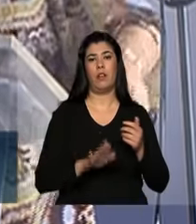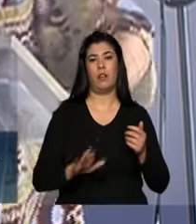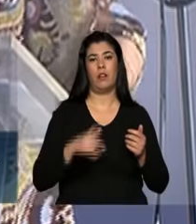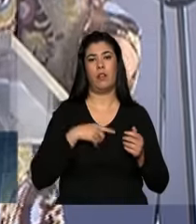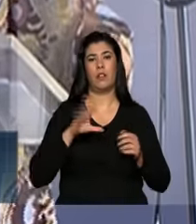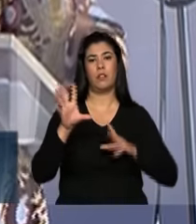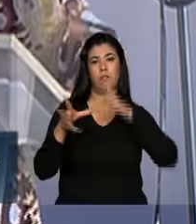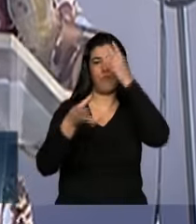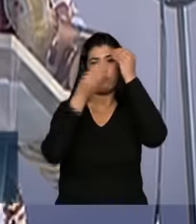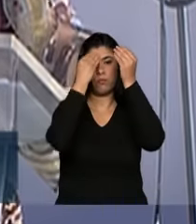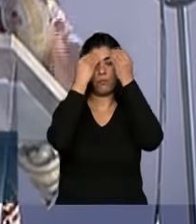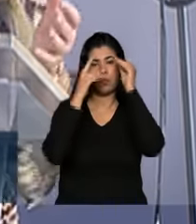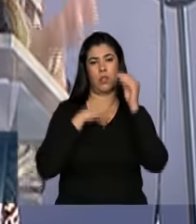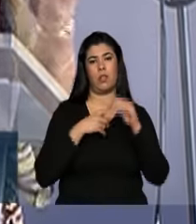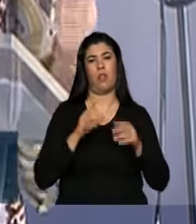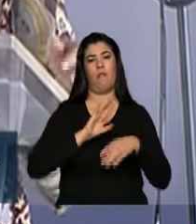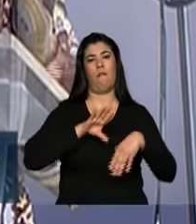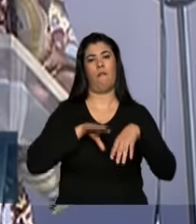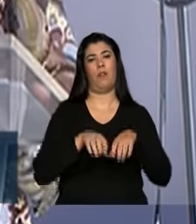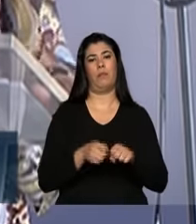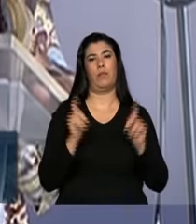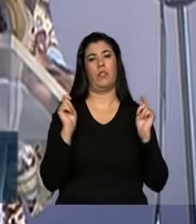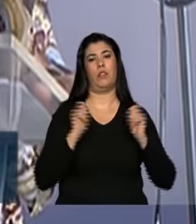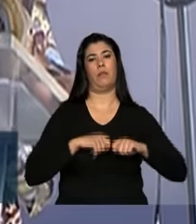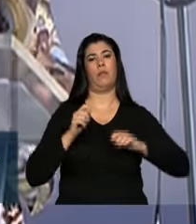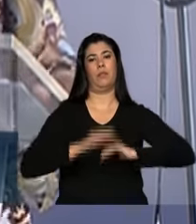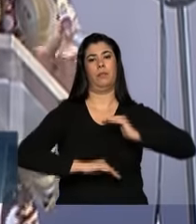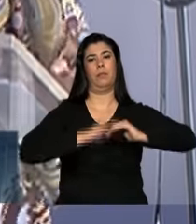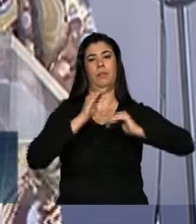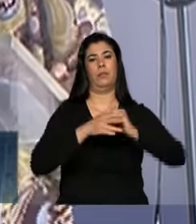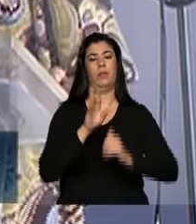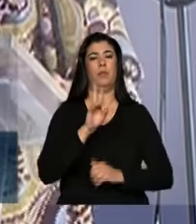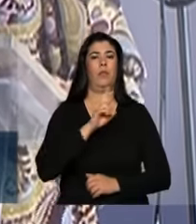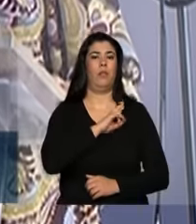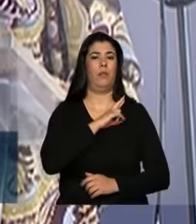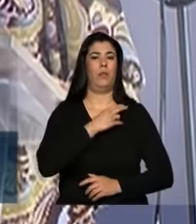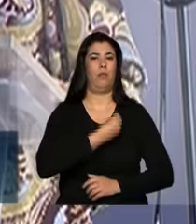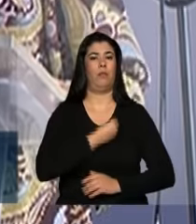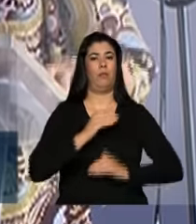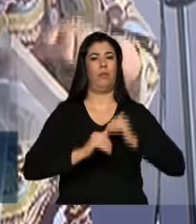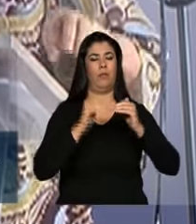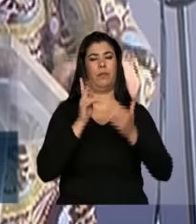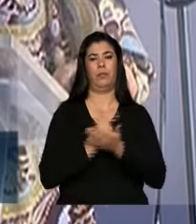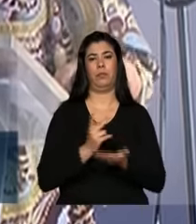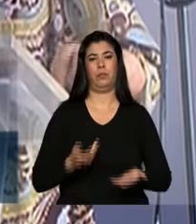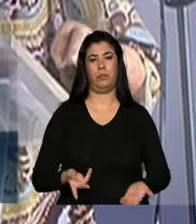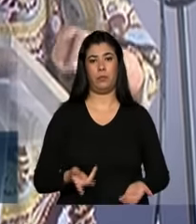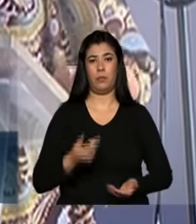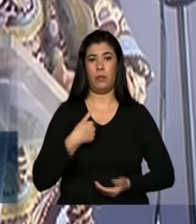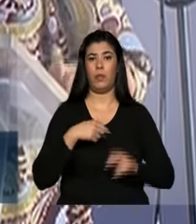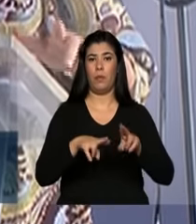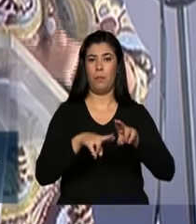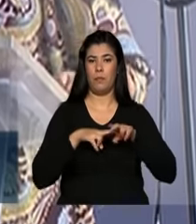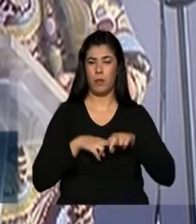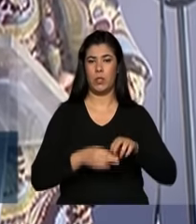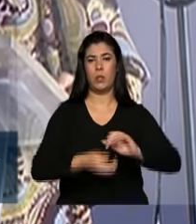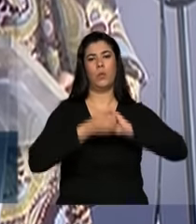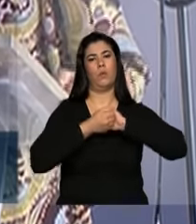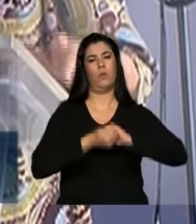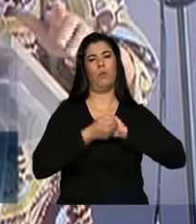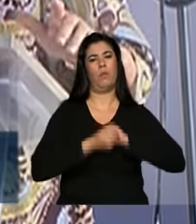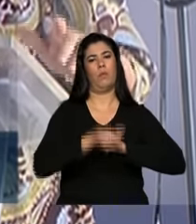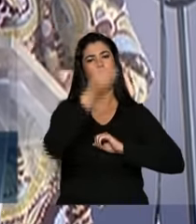adquira as competências que ela vai carregar para o resto da vida. Por isso, prefeito, eu cumprimento o